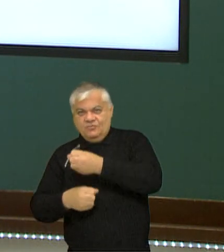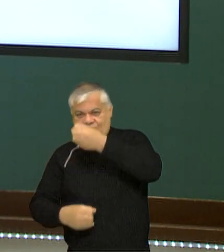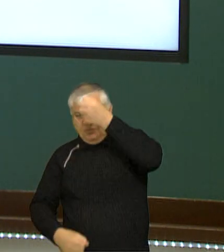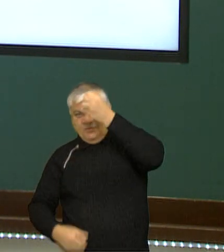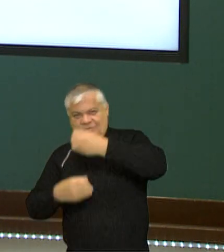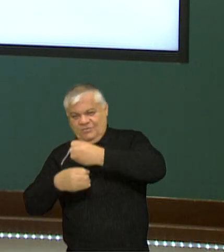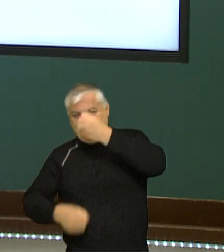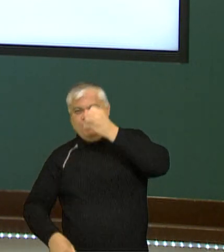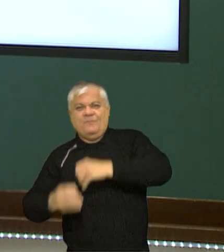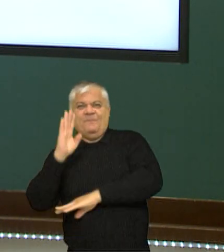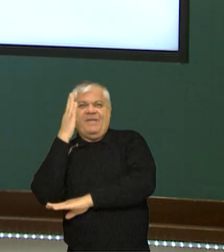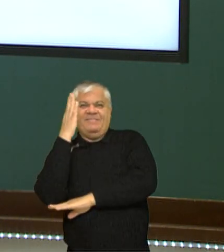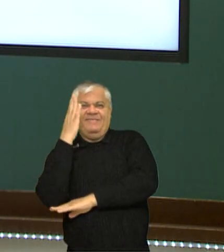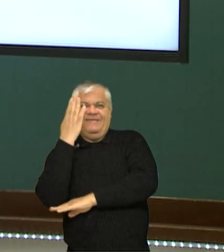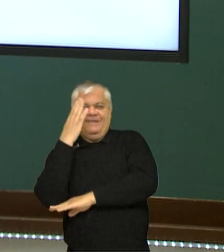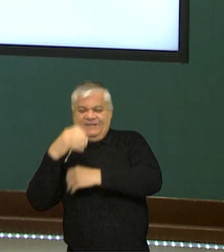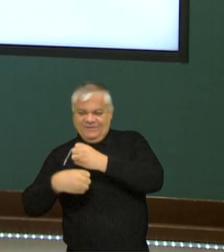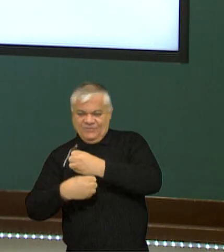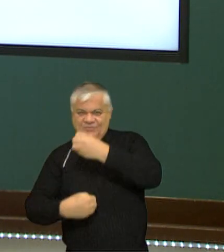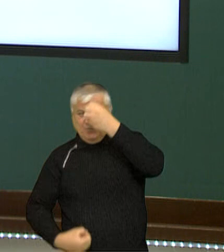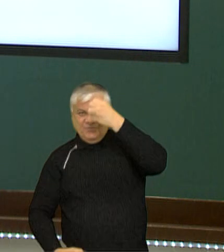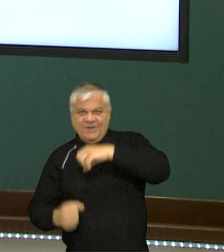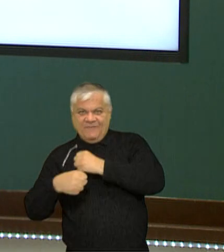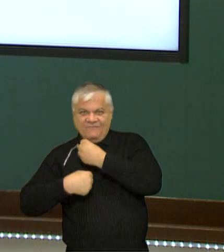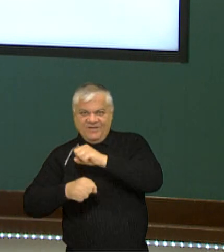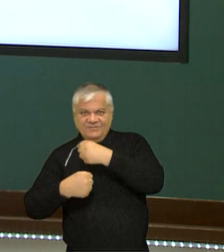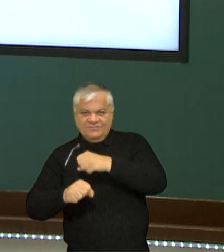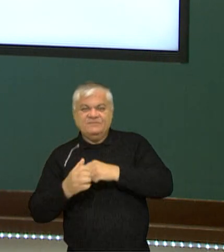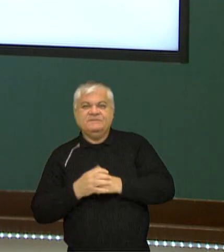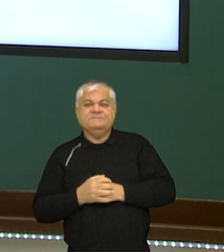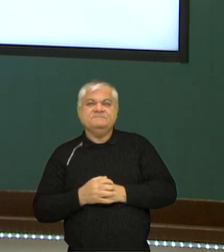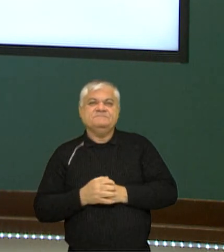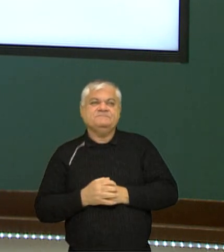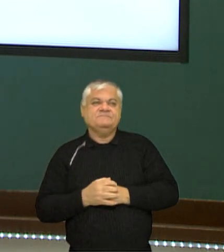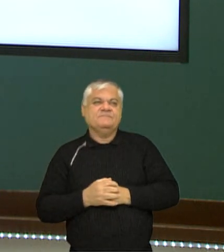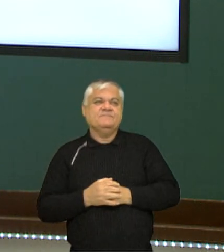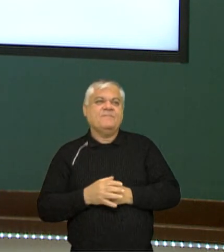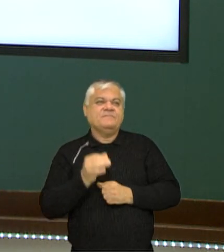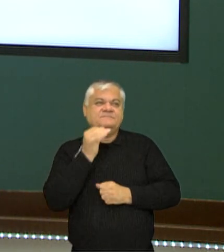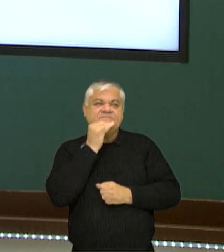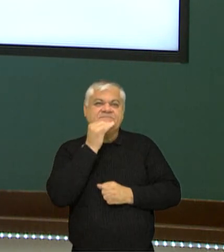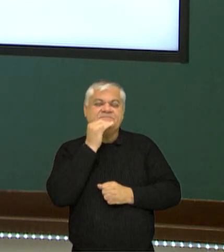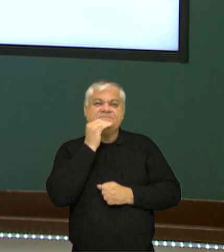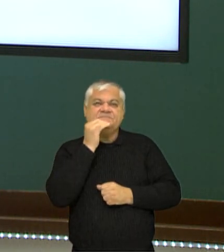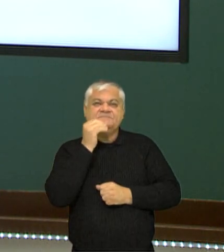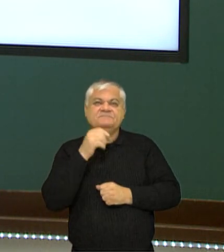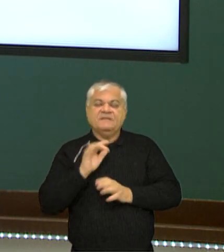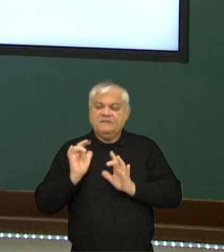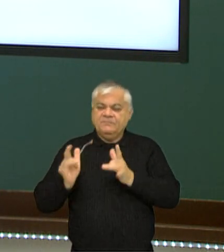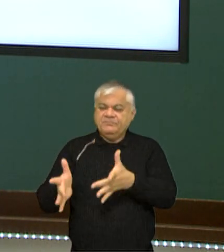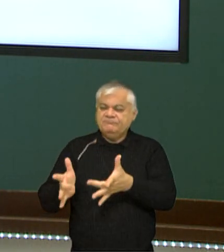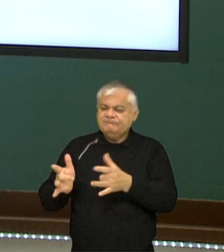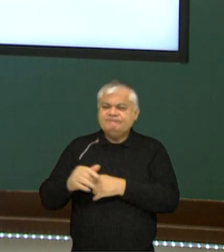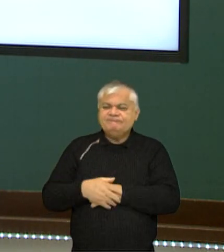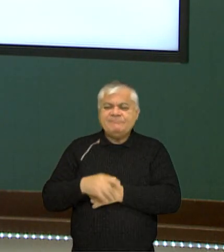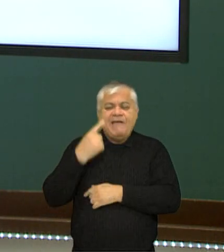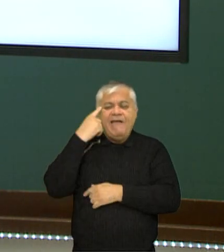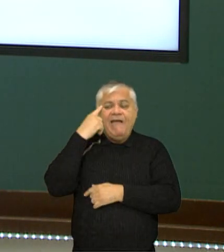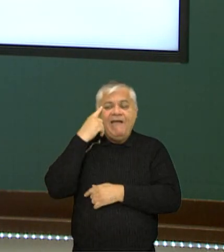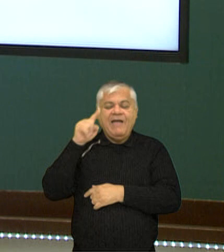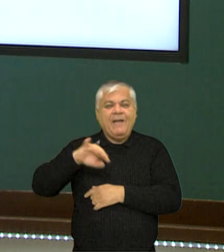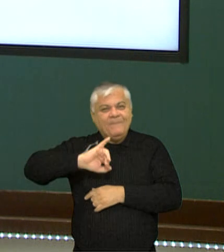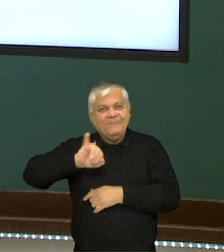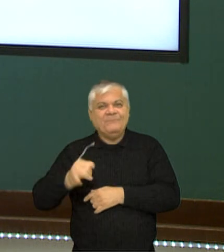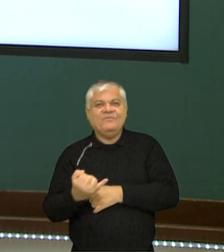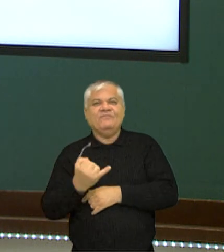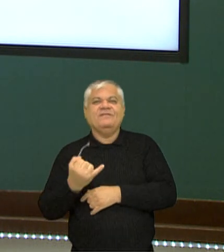de vassoura. Então eu peguei o meu cabo de vassoura lá, que não tinha mais uso, ó, tô juntando elas aqui, ó. Eu peguei o cabo